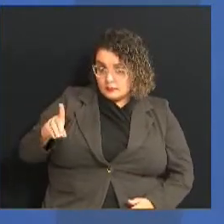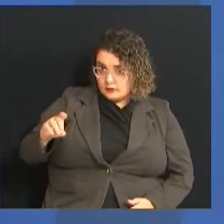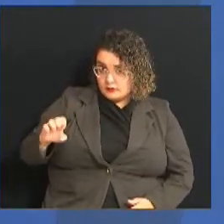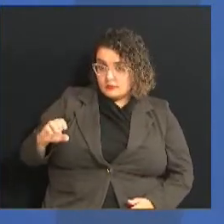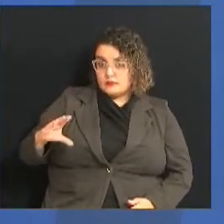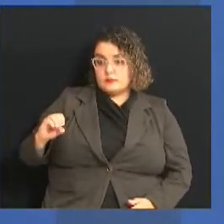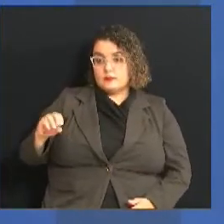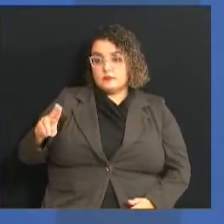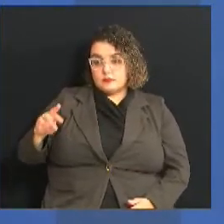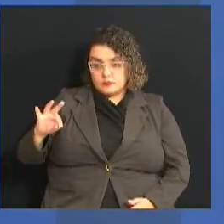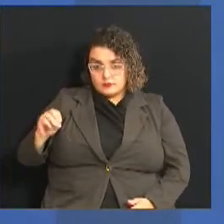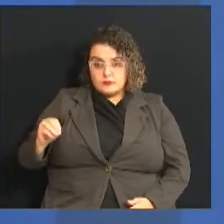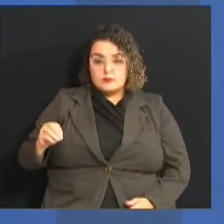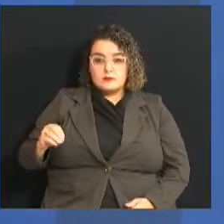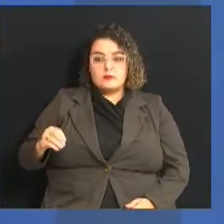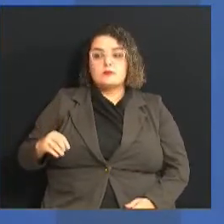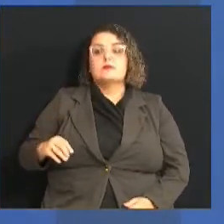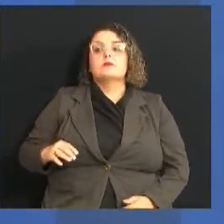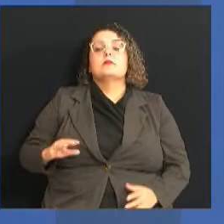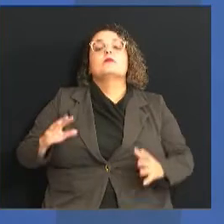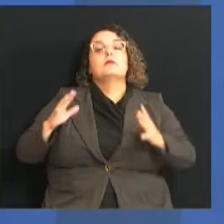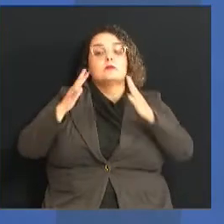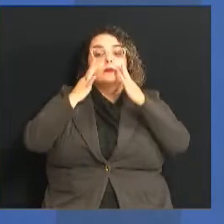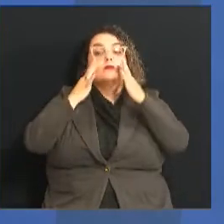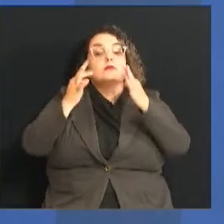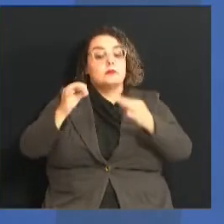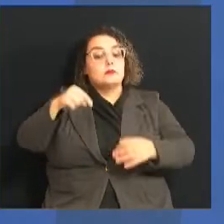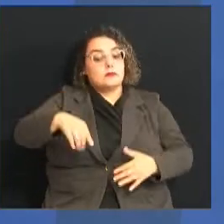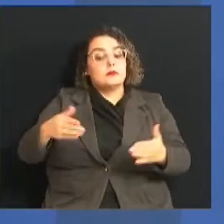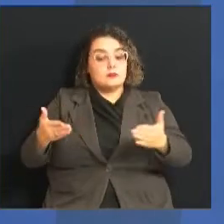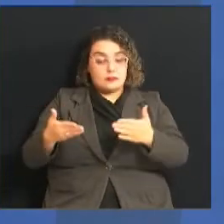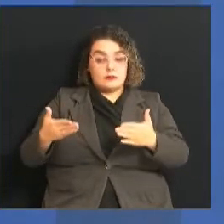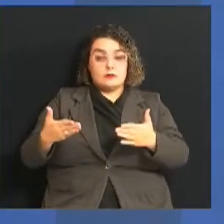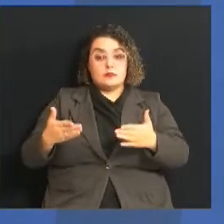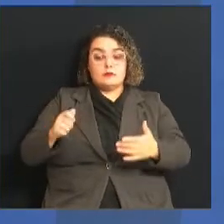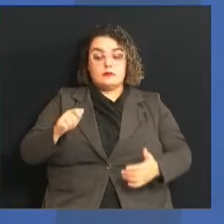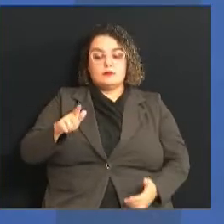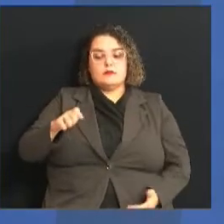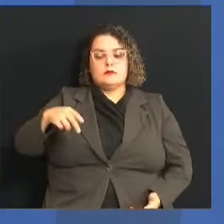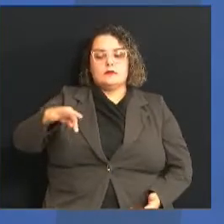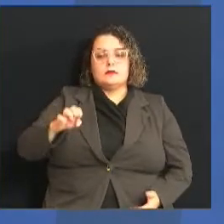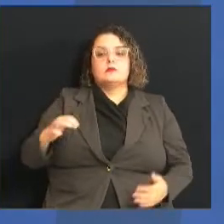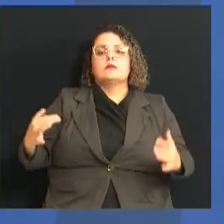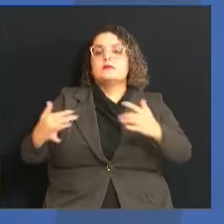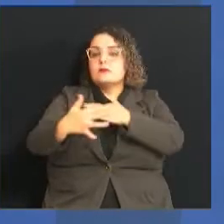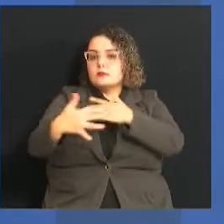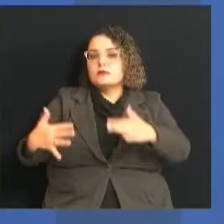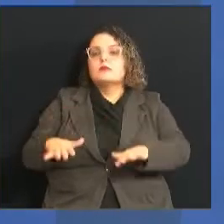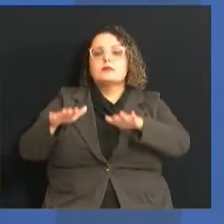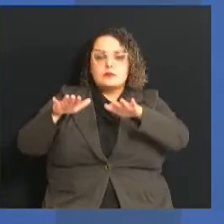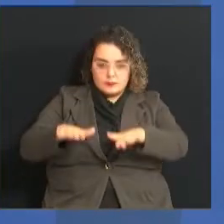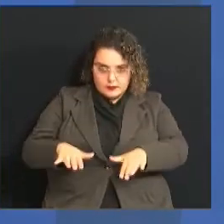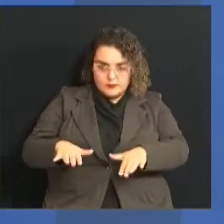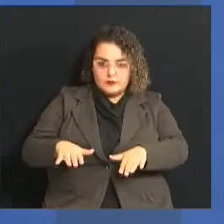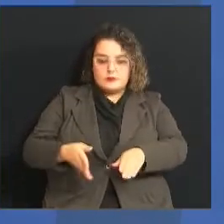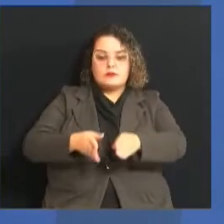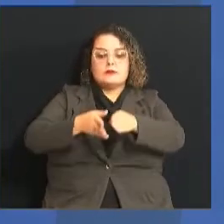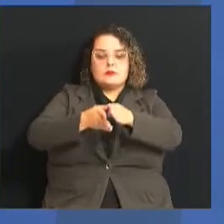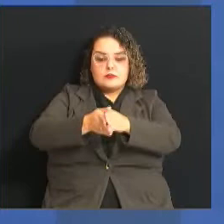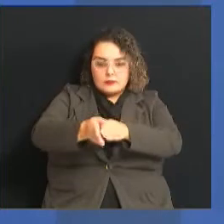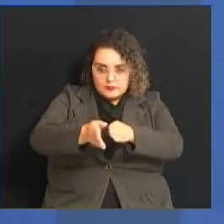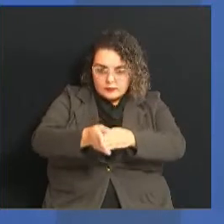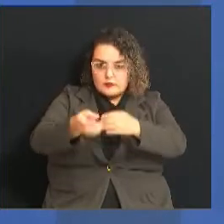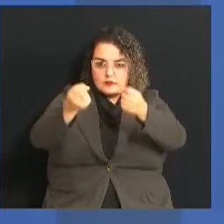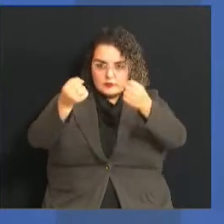de tráfego. Então, atenção que ainda hoje agentes de mobilidade urbana estão neste local para orientar as pessoas,